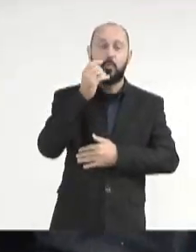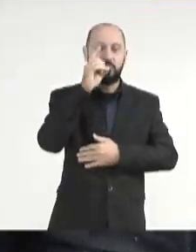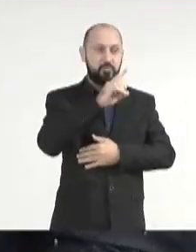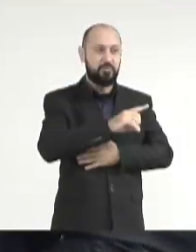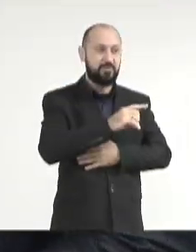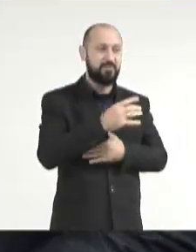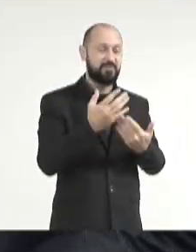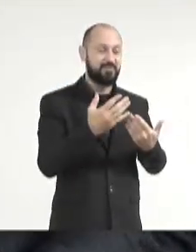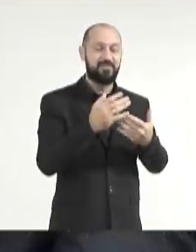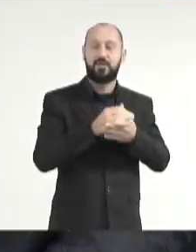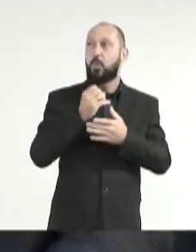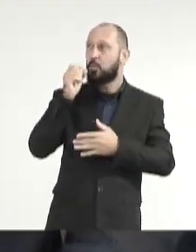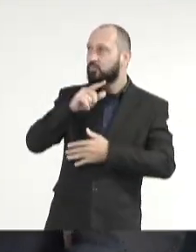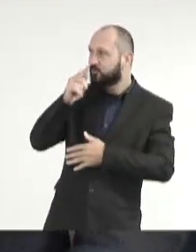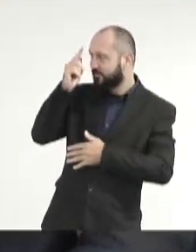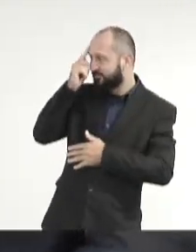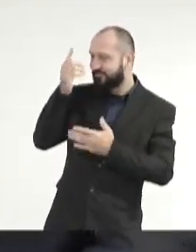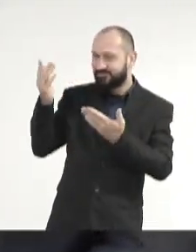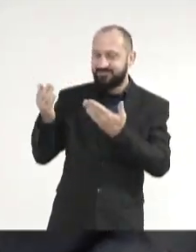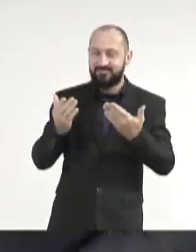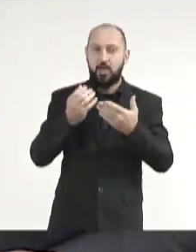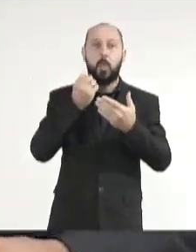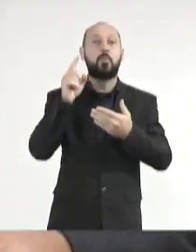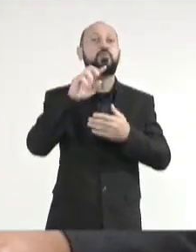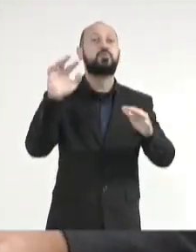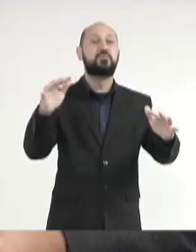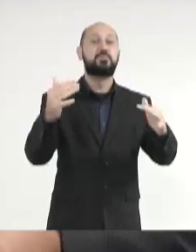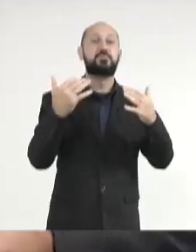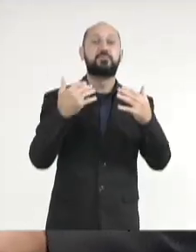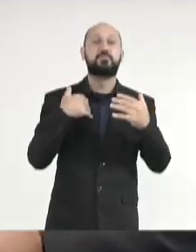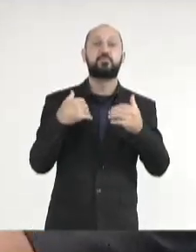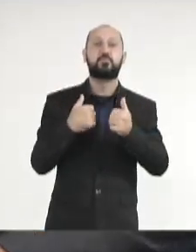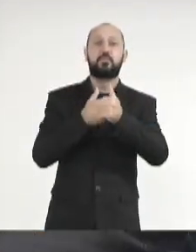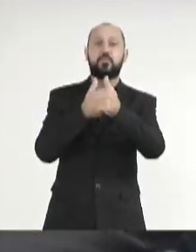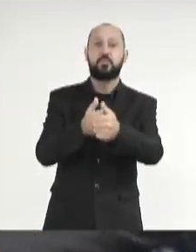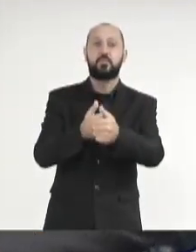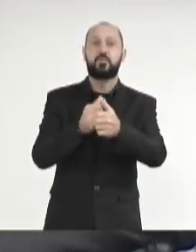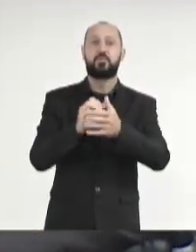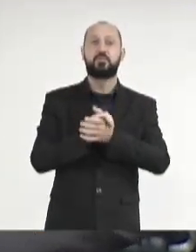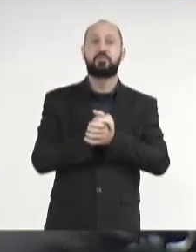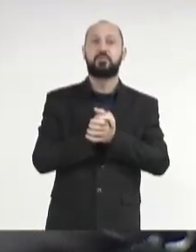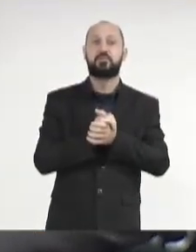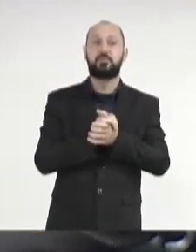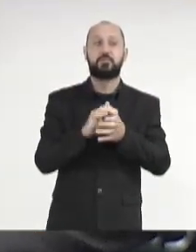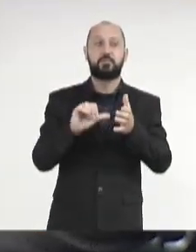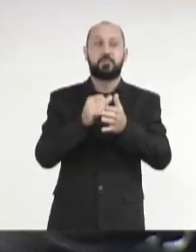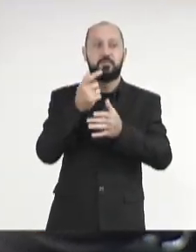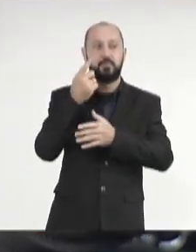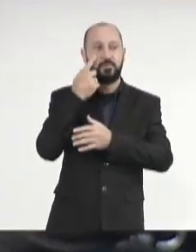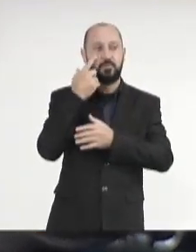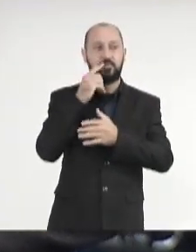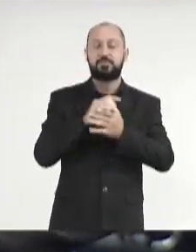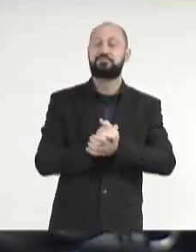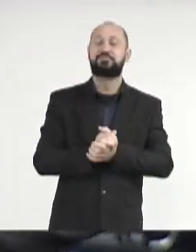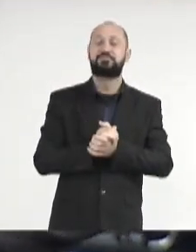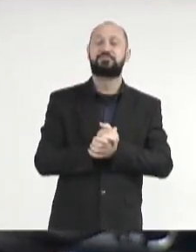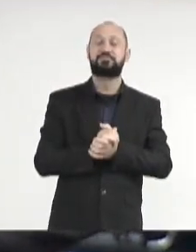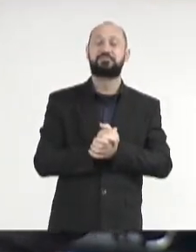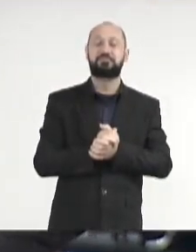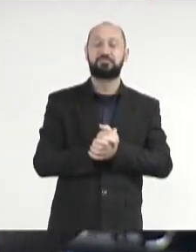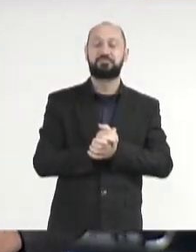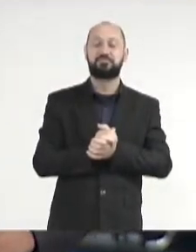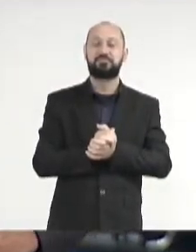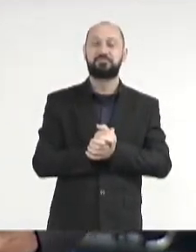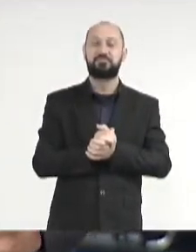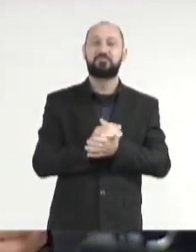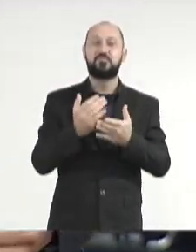Thiago. Muito bom dia, Gustavo. Muito bom dia para todo mundo que está aí acompanhando o Primeira Discussão ao vivo aqui pela TV Alemes.